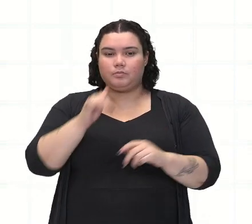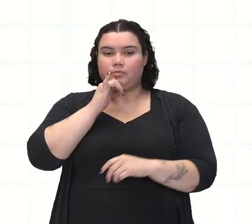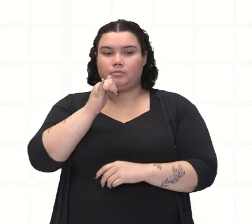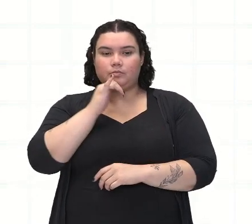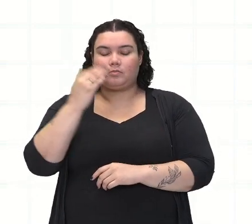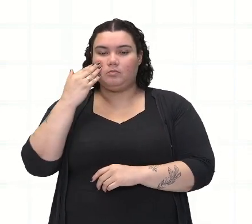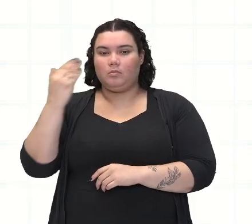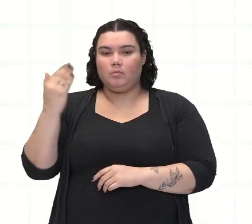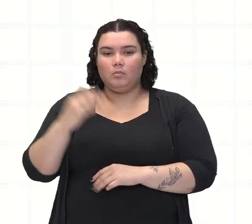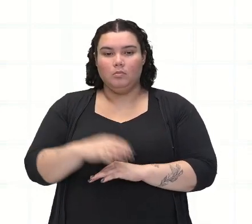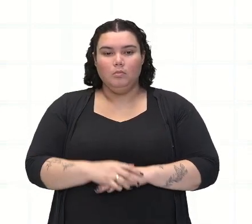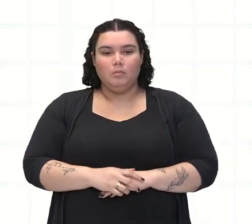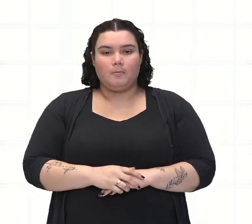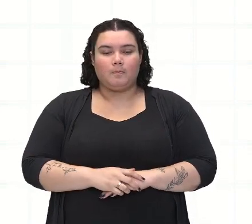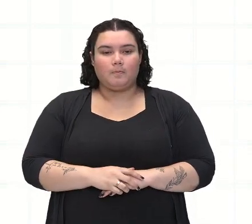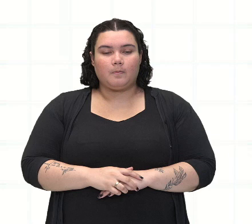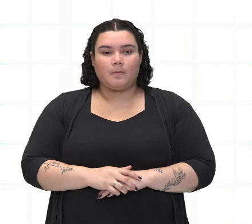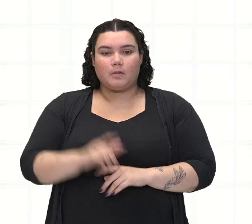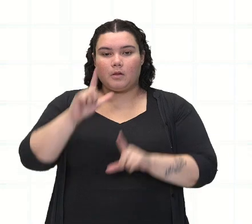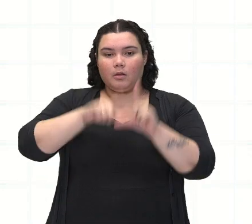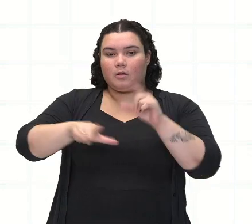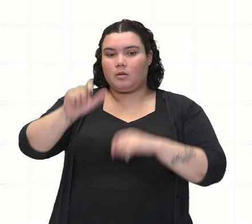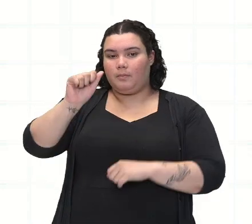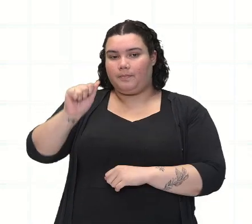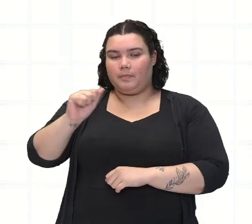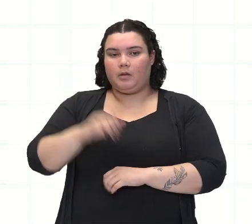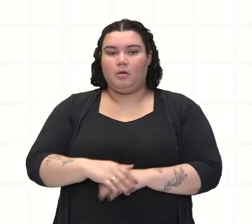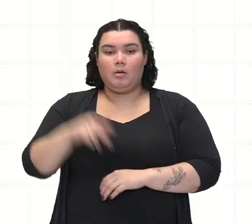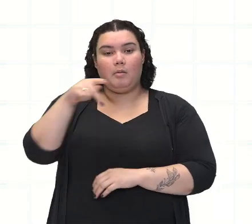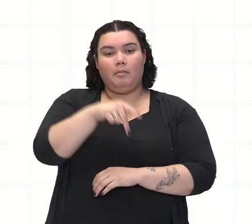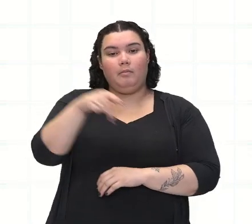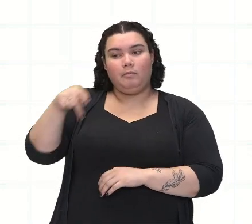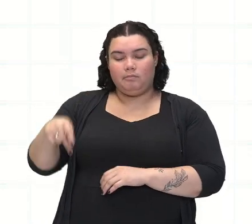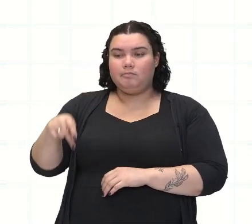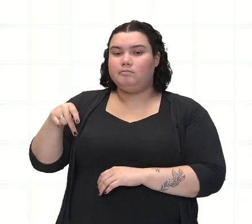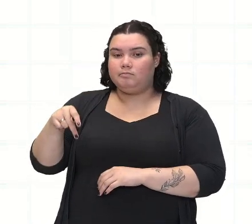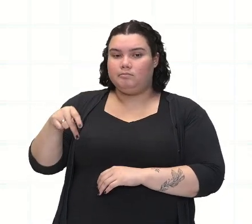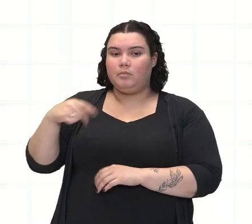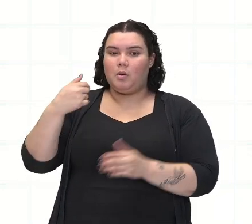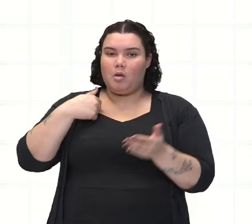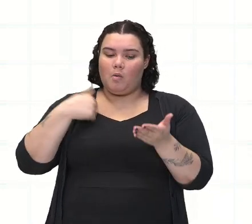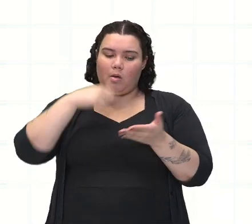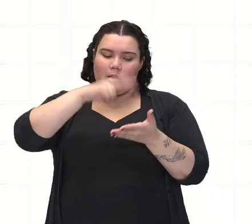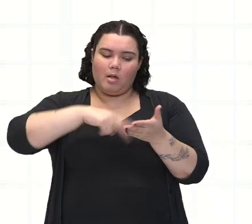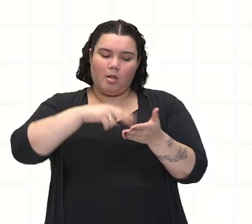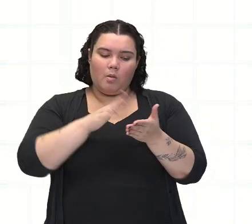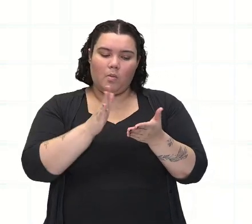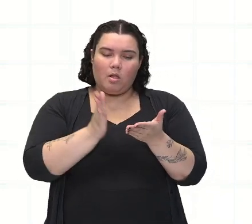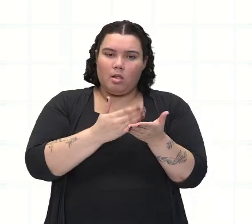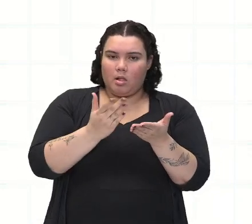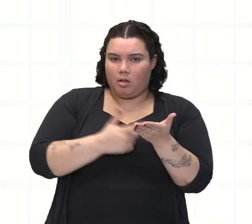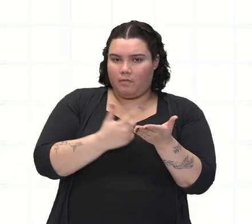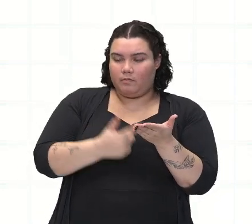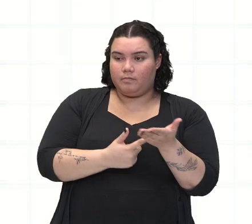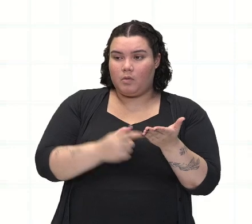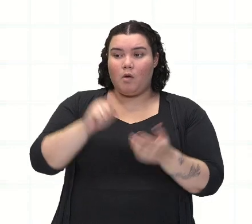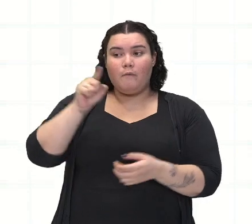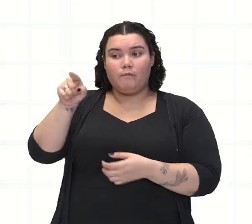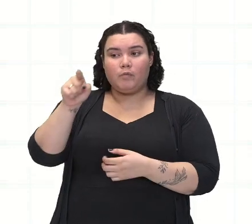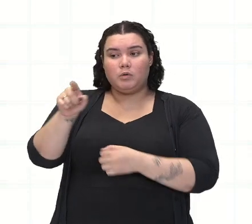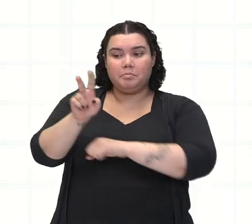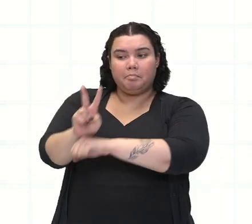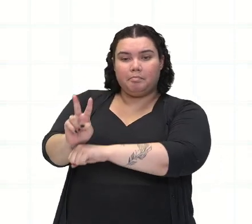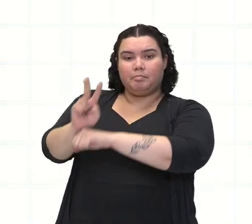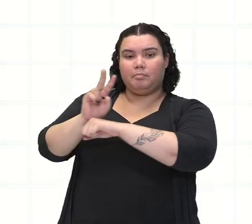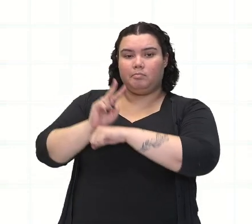exemplo. Letra A. Professora, eu li o livro. Você